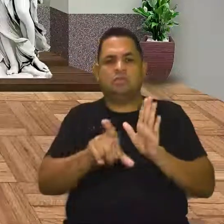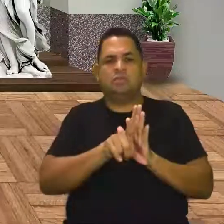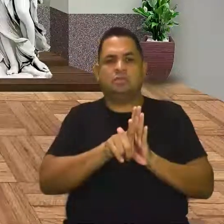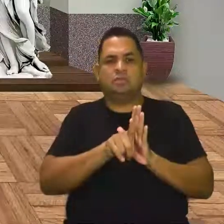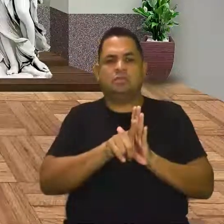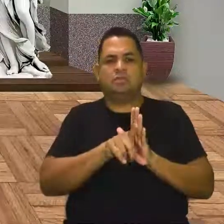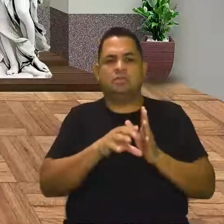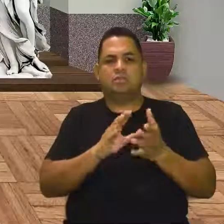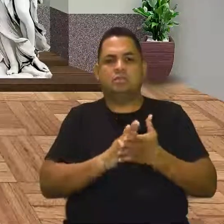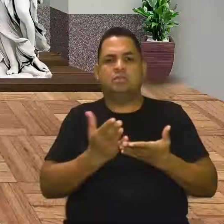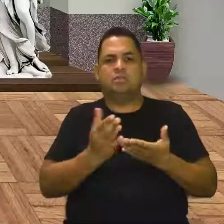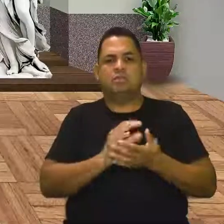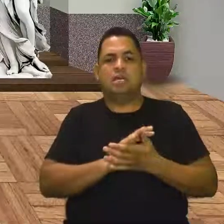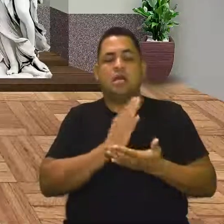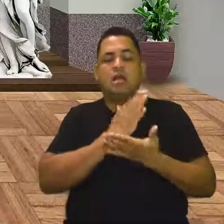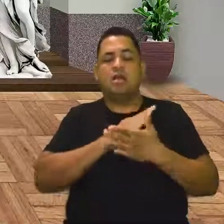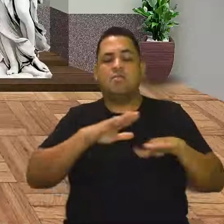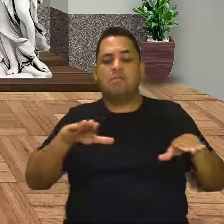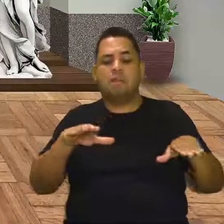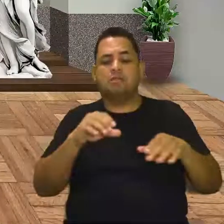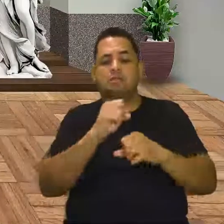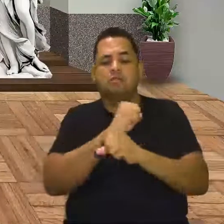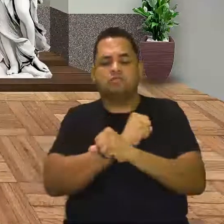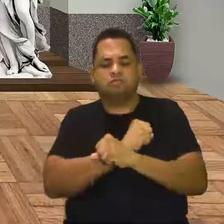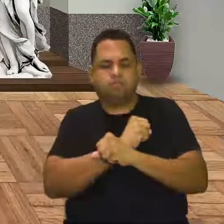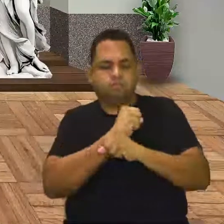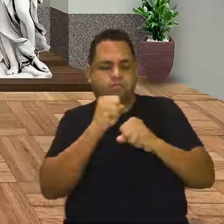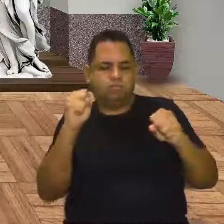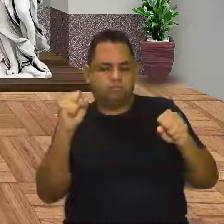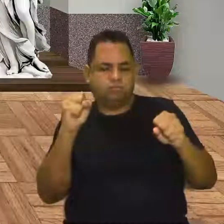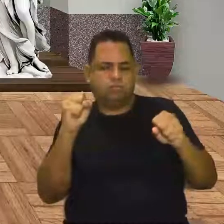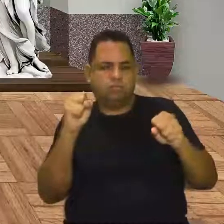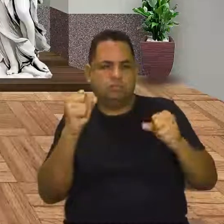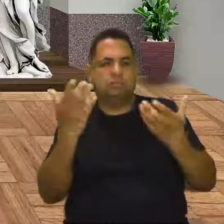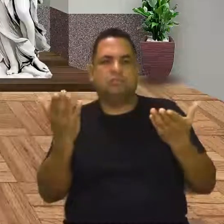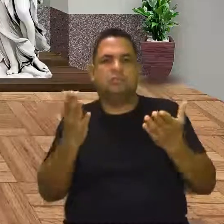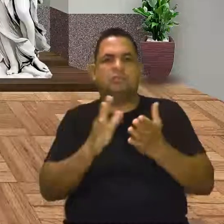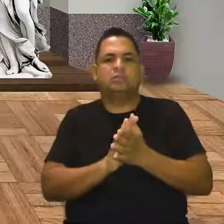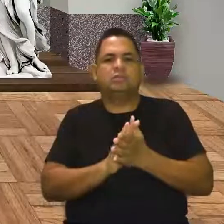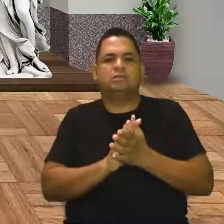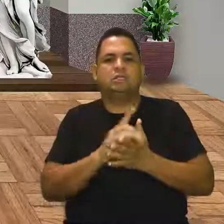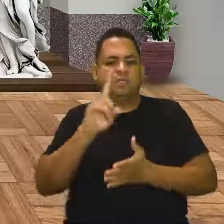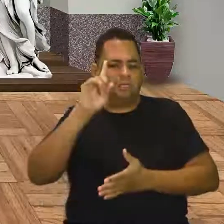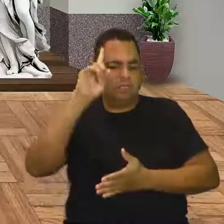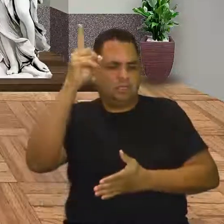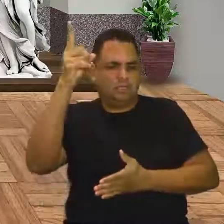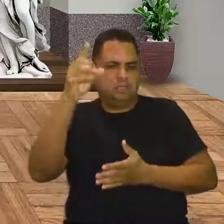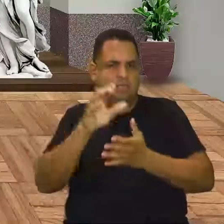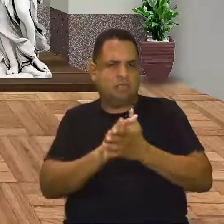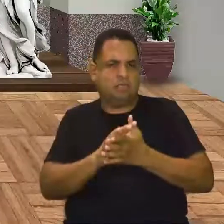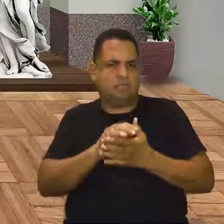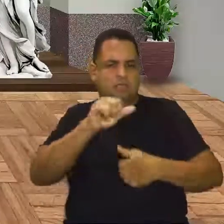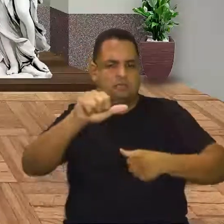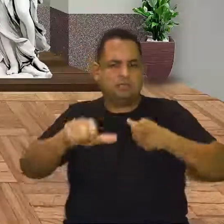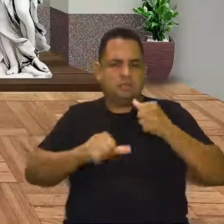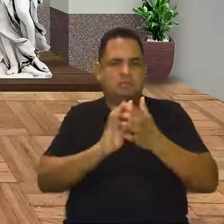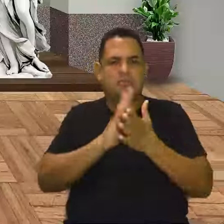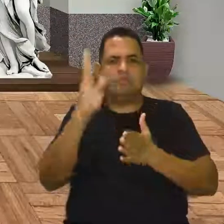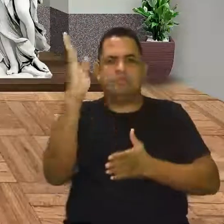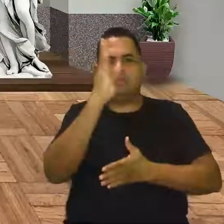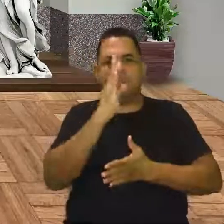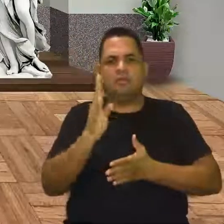a ideia do escravismo. A ideia era tornar o Brasil um país produtivo, um